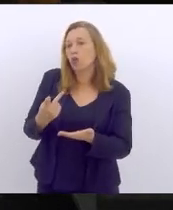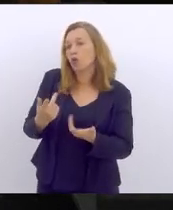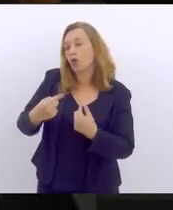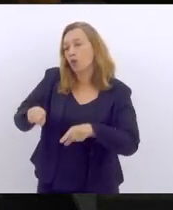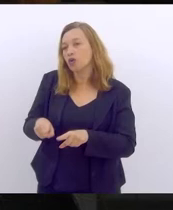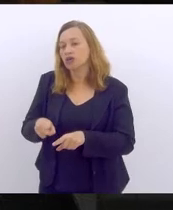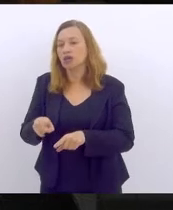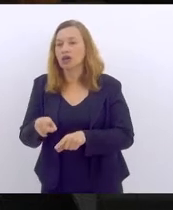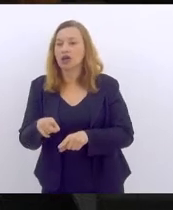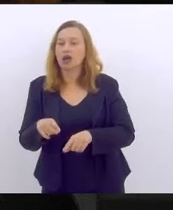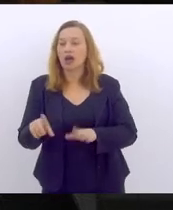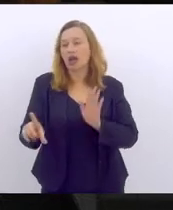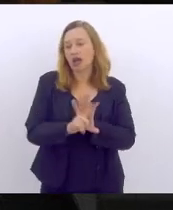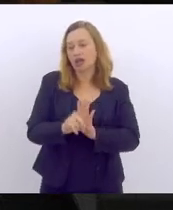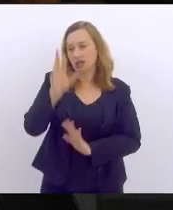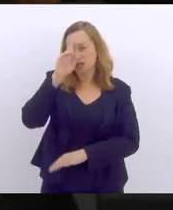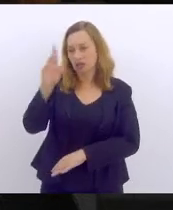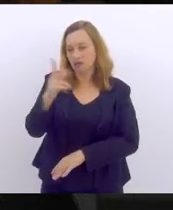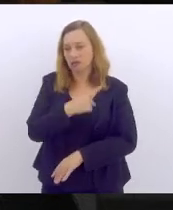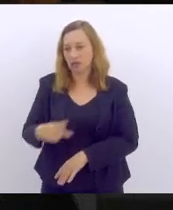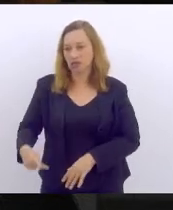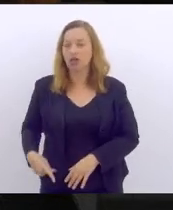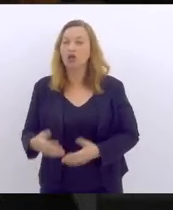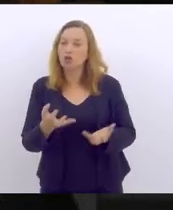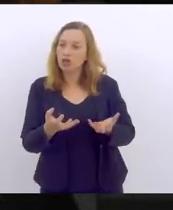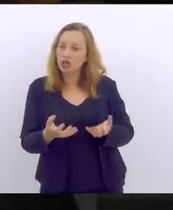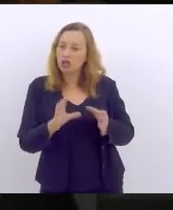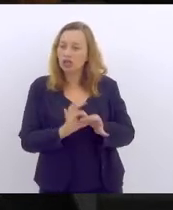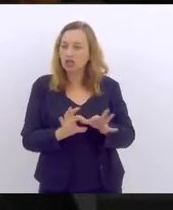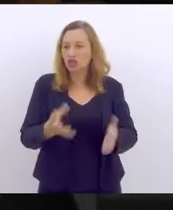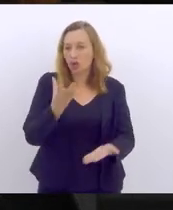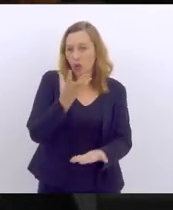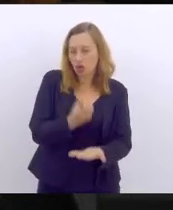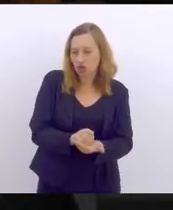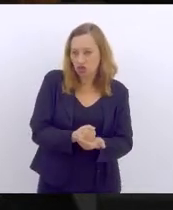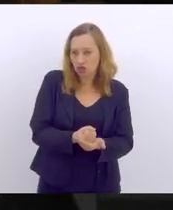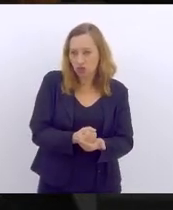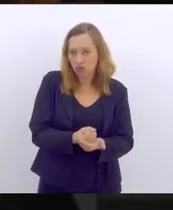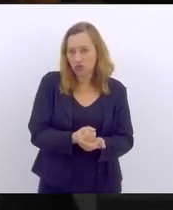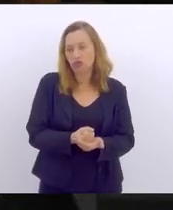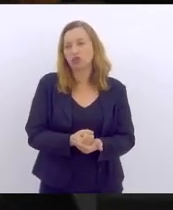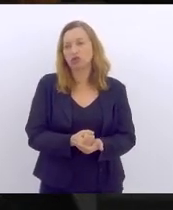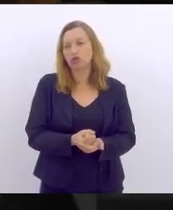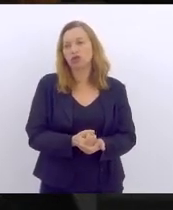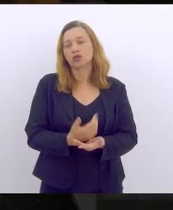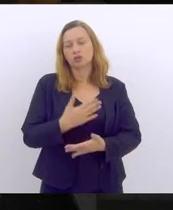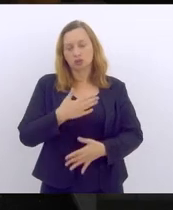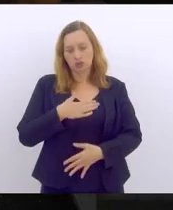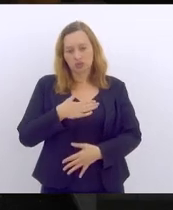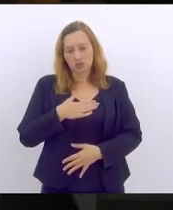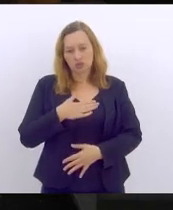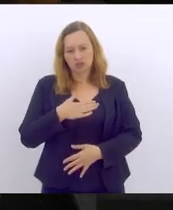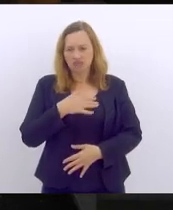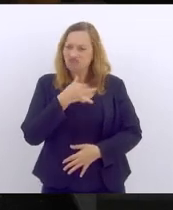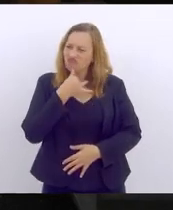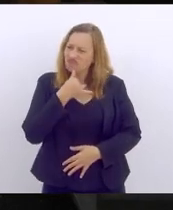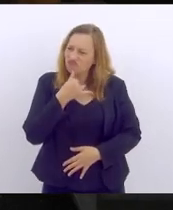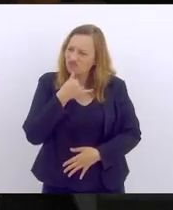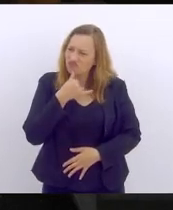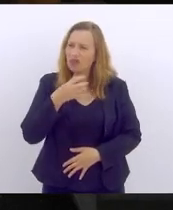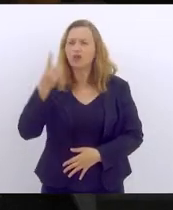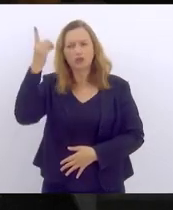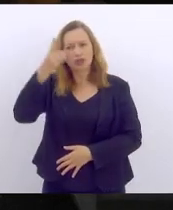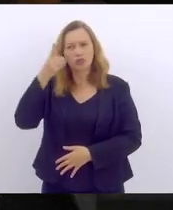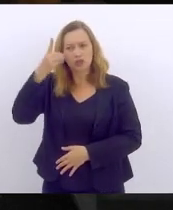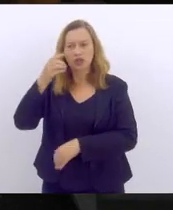Então queria aqui deixar o registro do meu repúdio ao